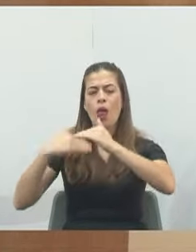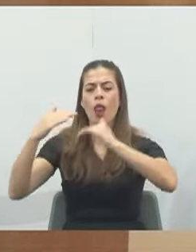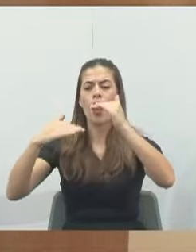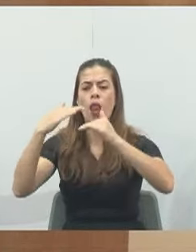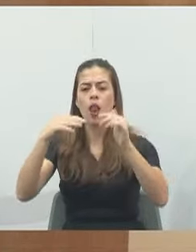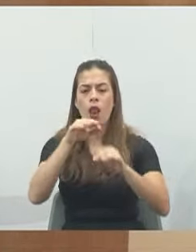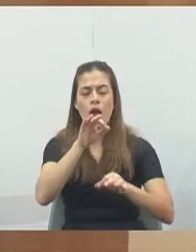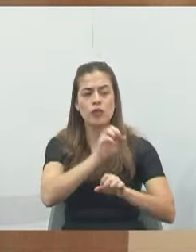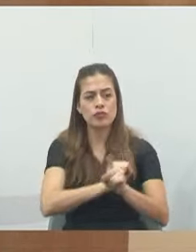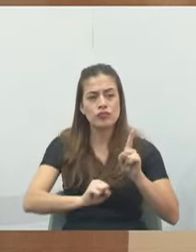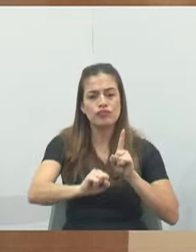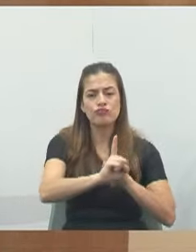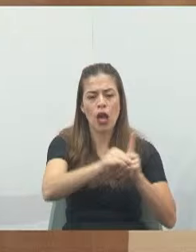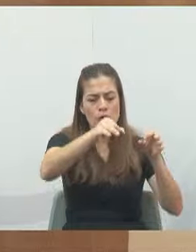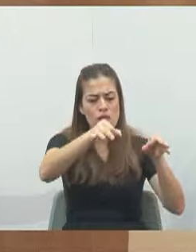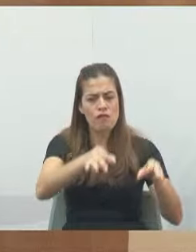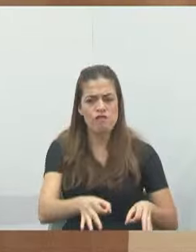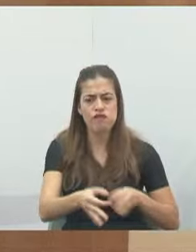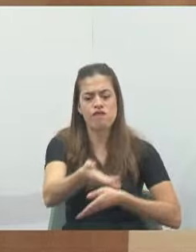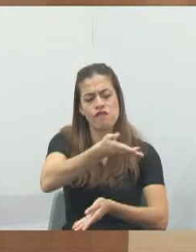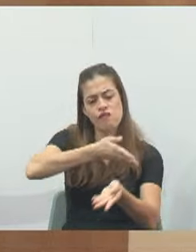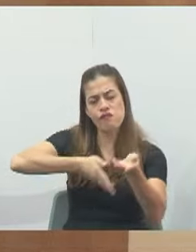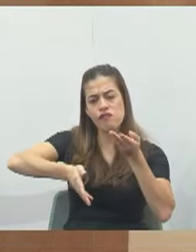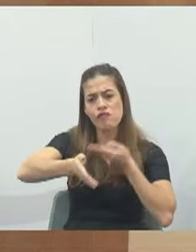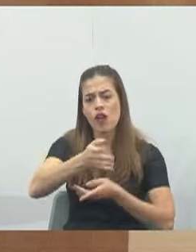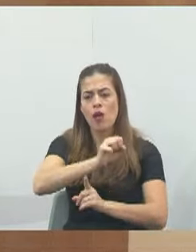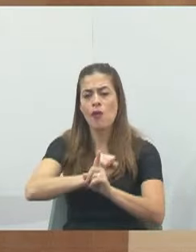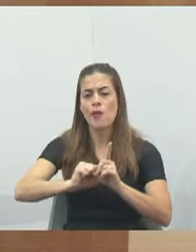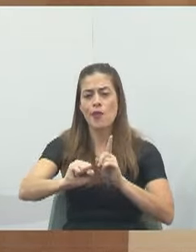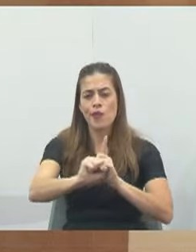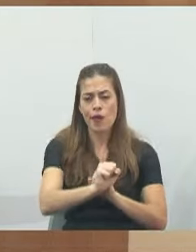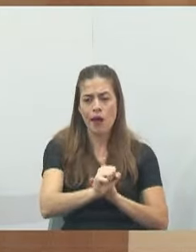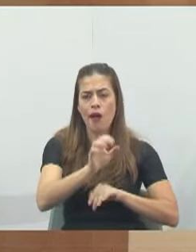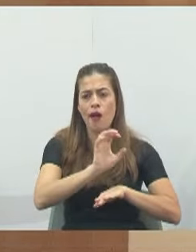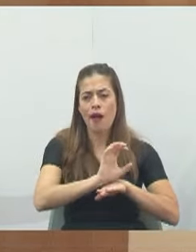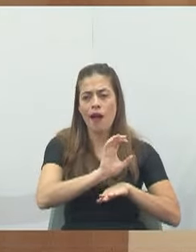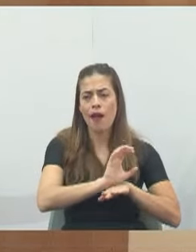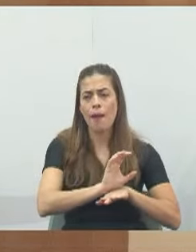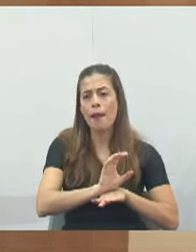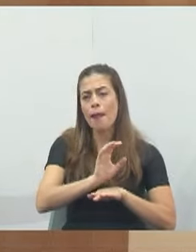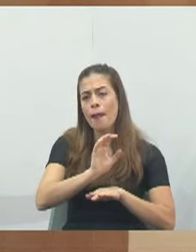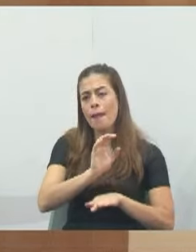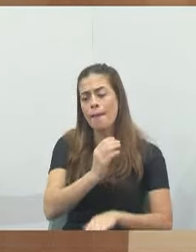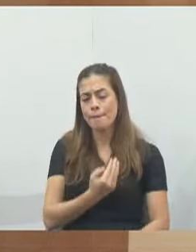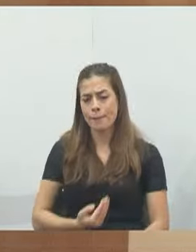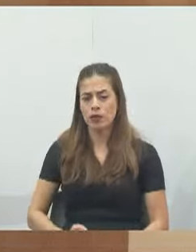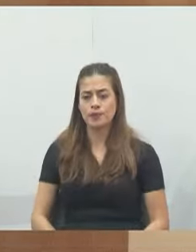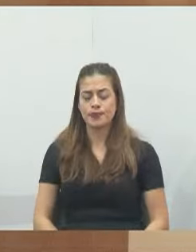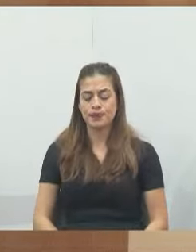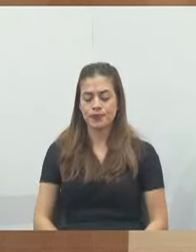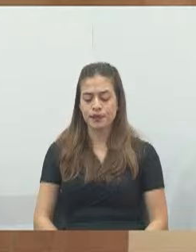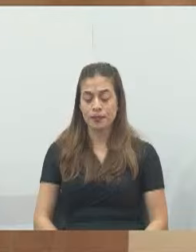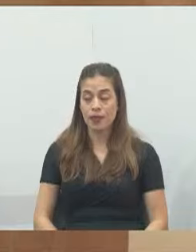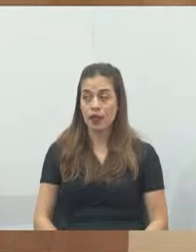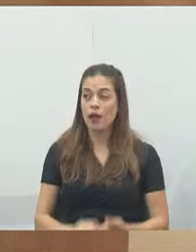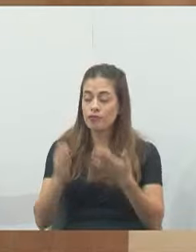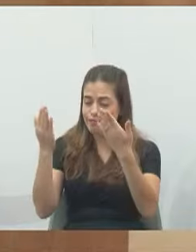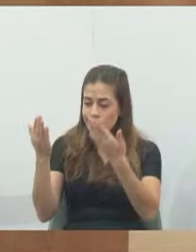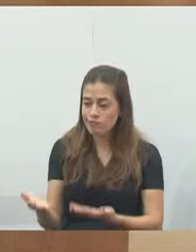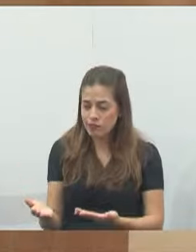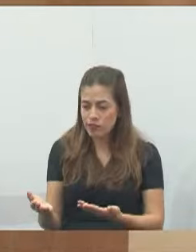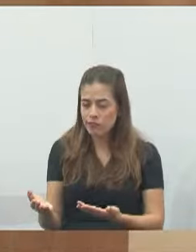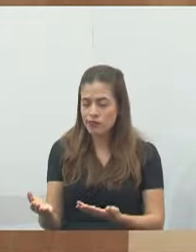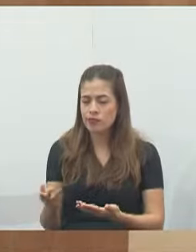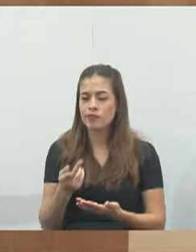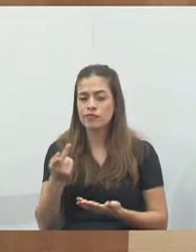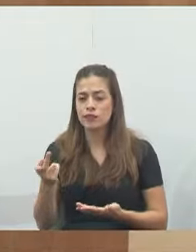mais justa, fraterna e solidária nos termos da nossa Constituição da República. Fabrício, eu quero dizer a você que